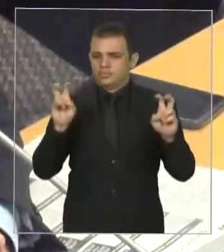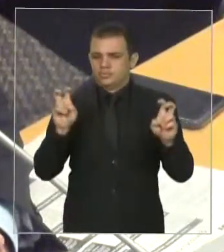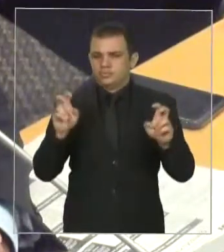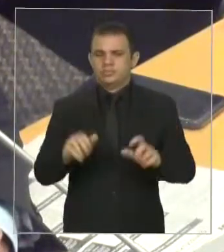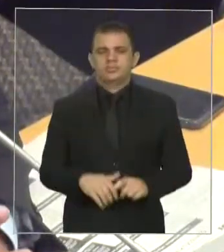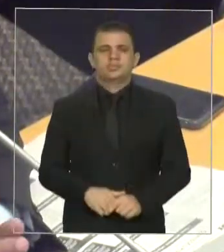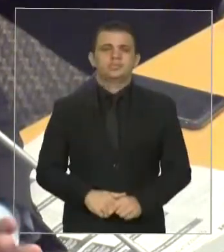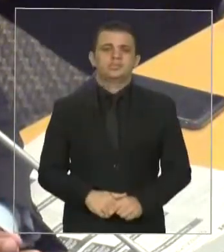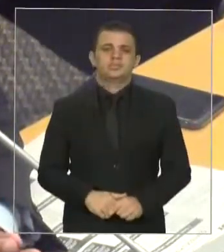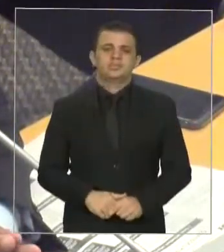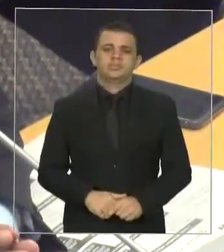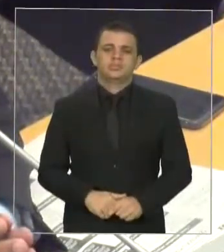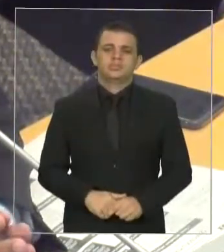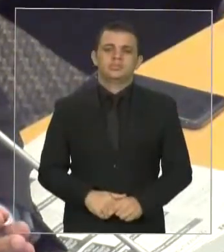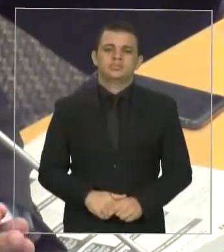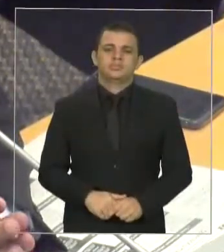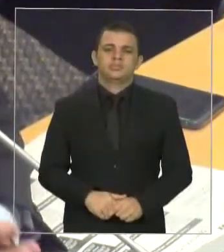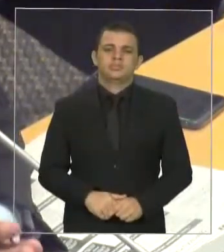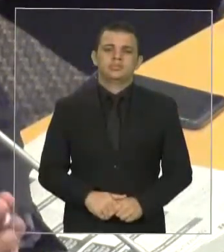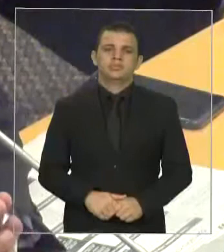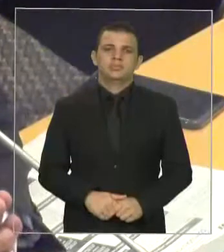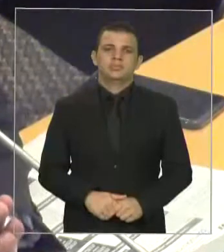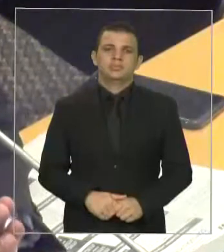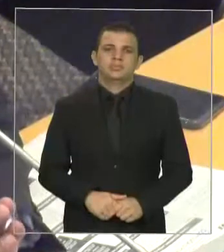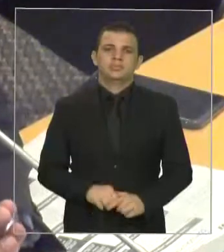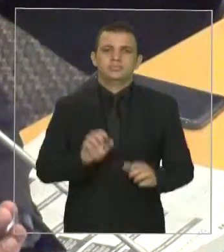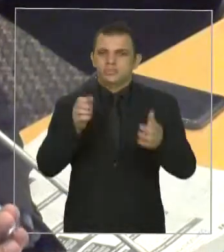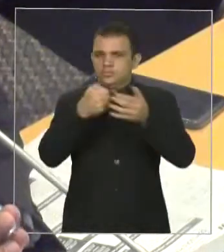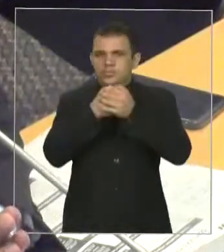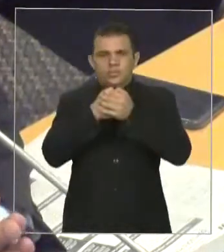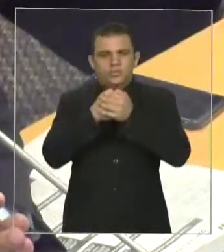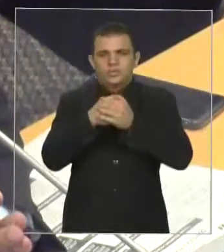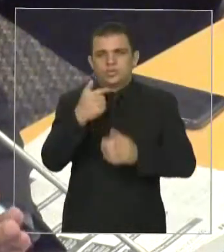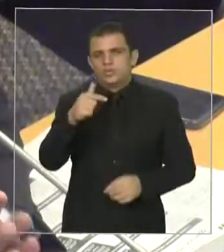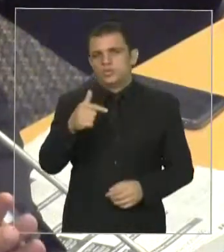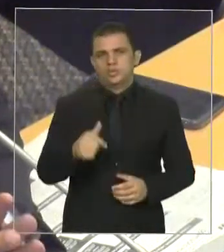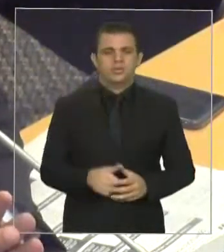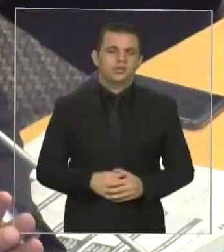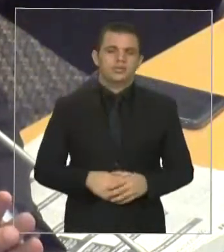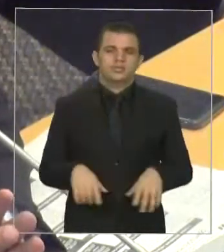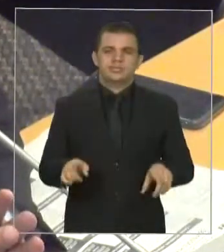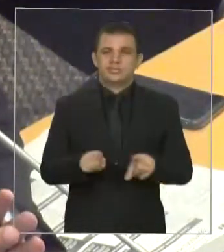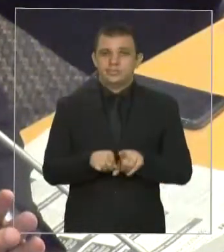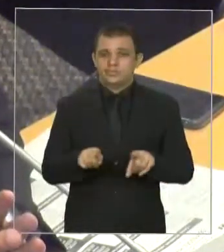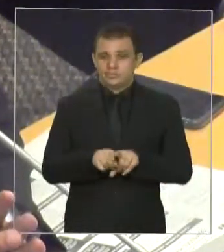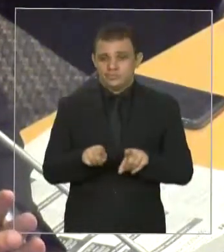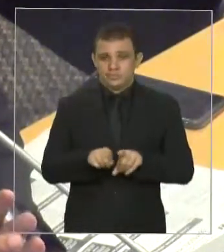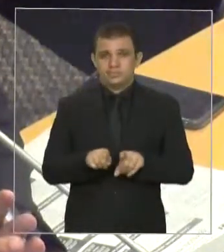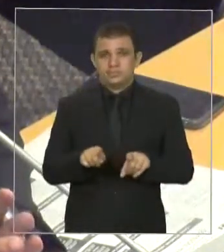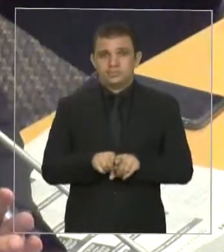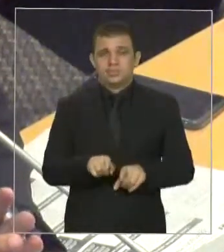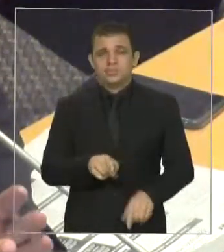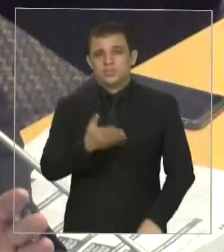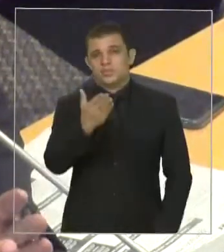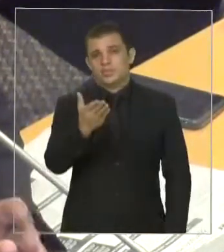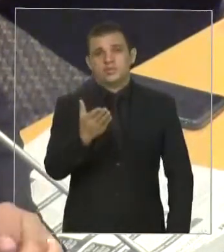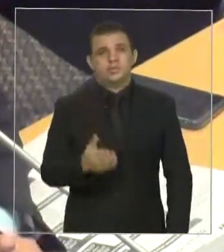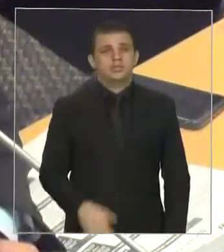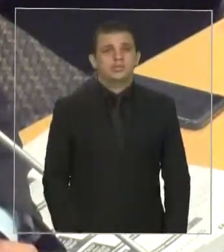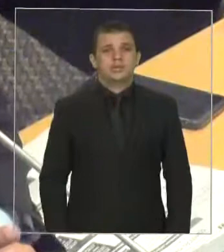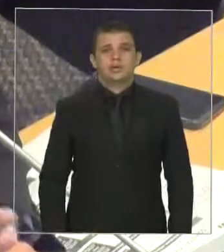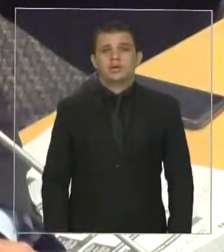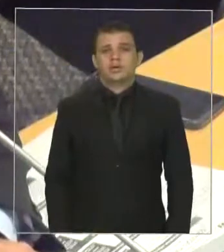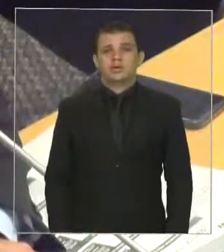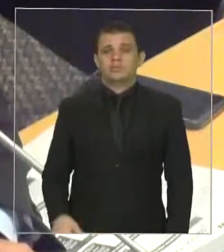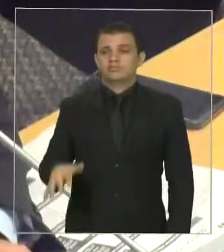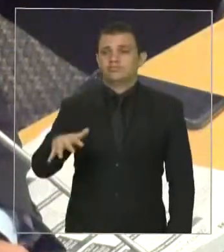tema. Não se esconder. Não ir exatamente na onda daqueles